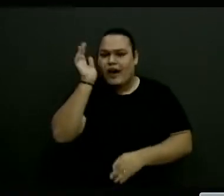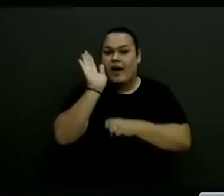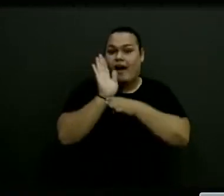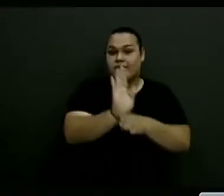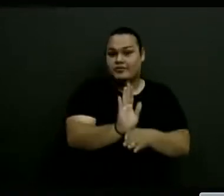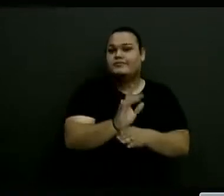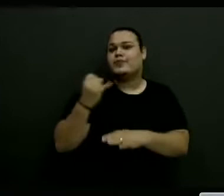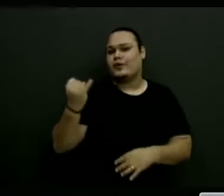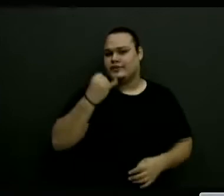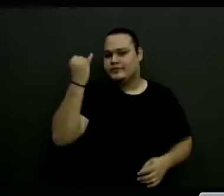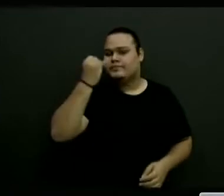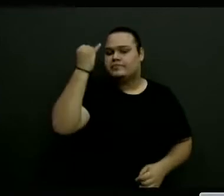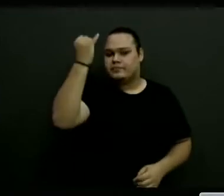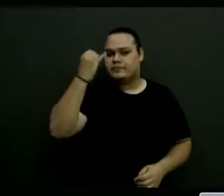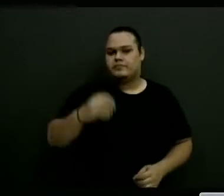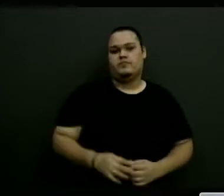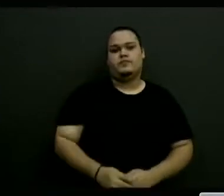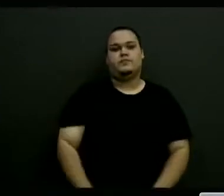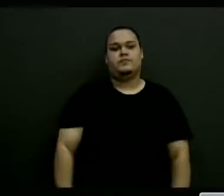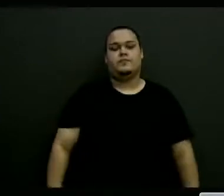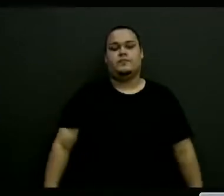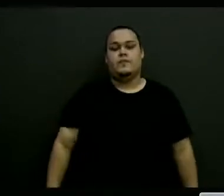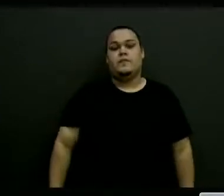Não há dúvidas que a vida de oração de Jesus